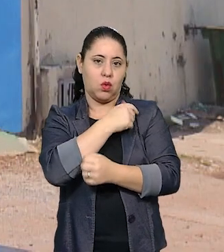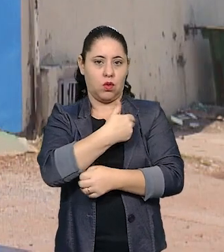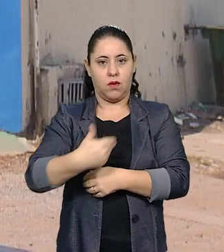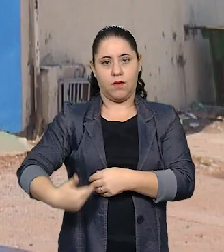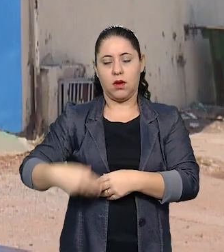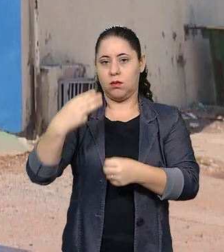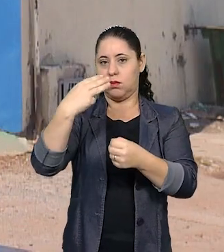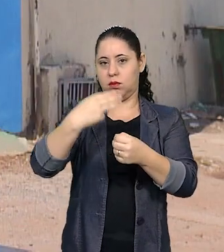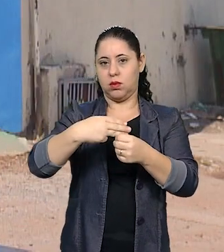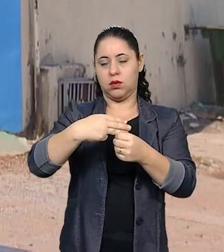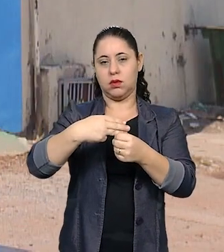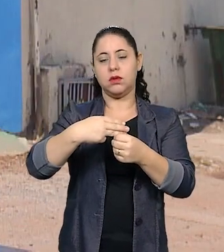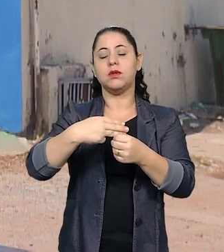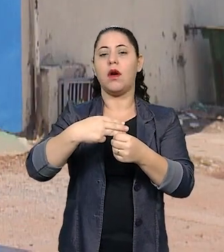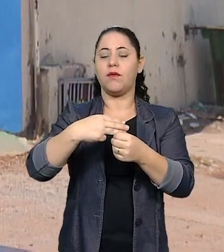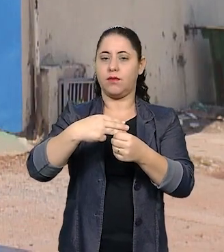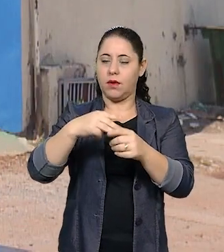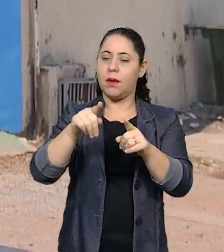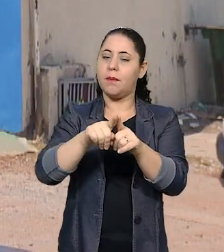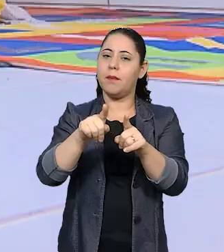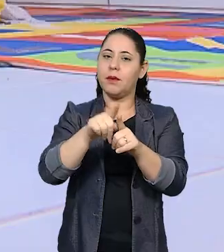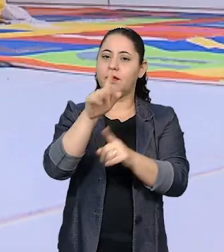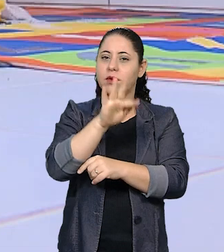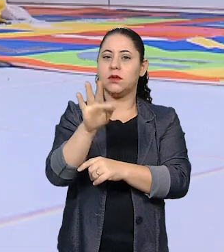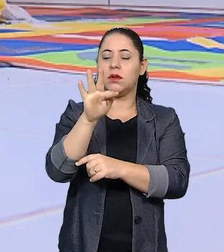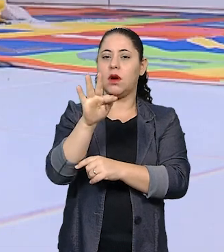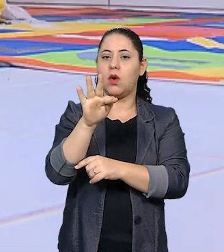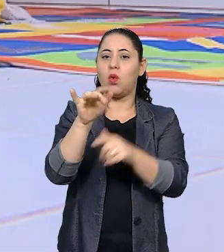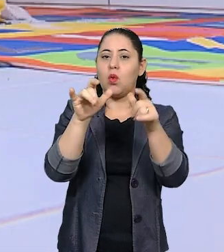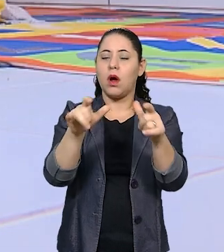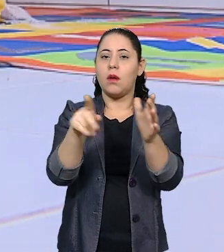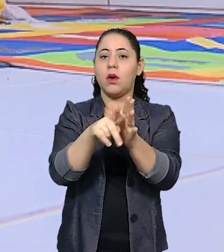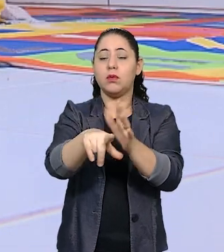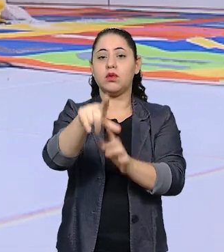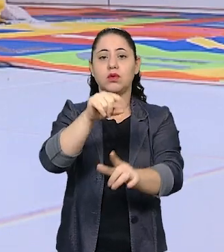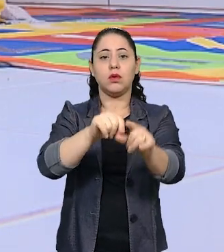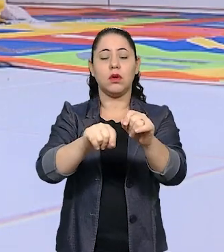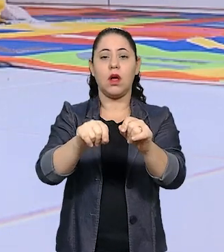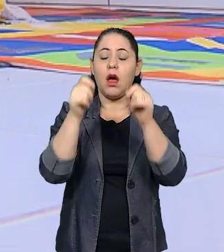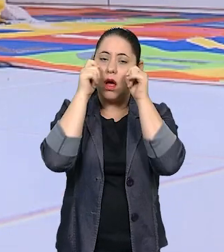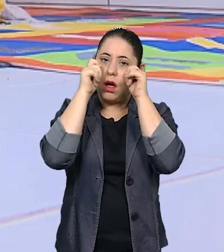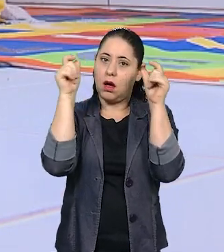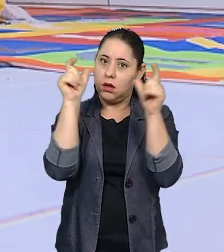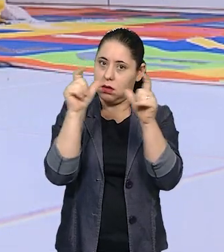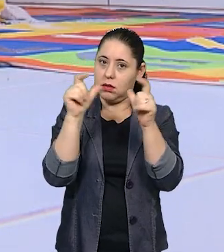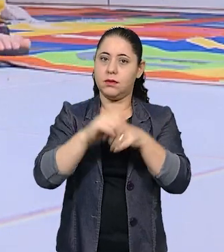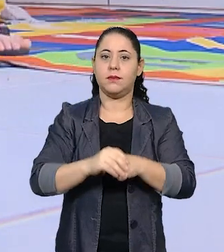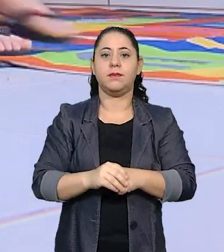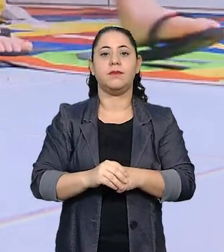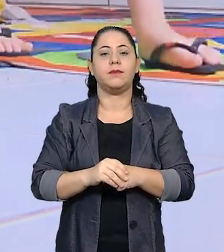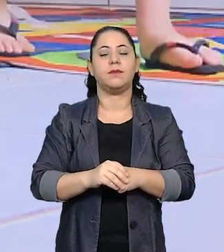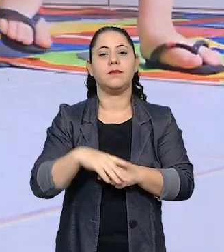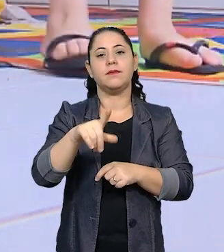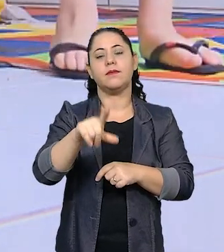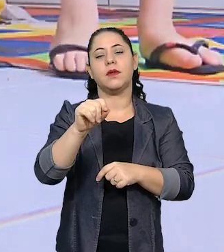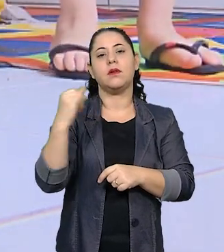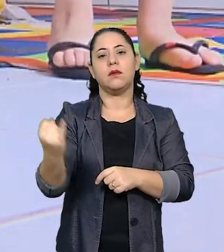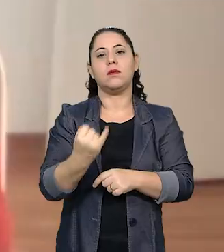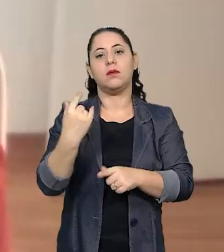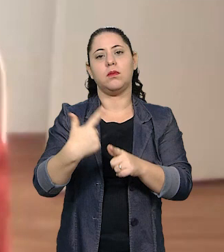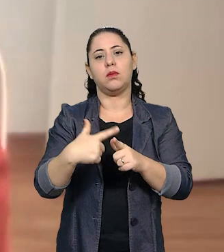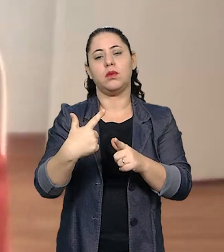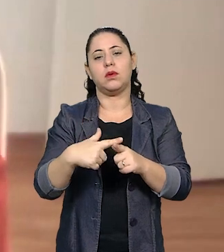Para tudo funcionar bem, desse jeitinho aí que a gente acabou de ver, as creches são fiscalizadas pelos governos municipais e